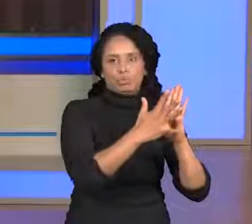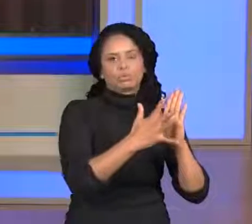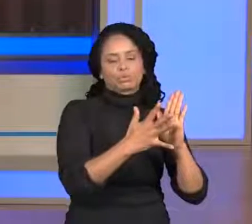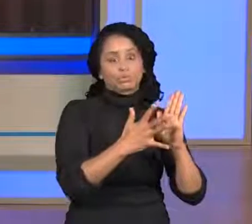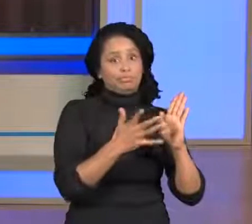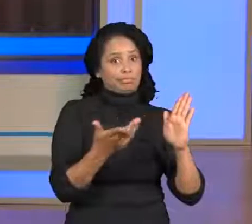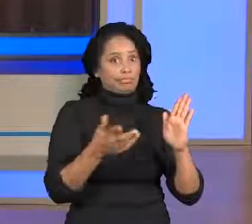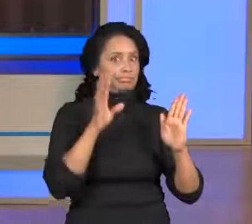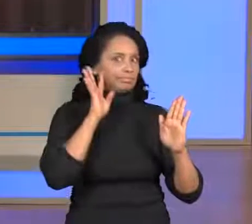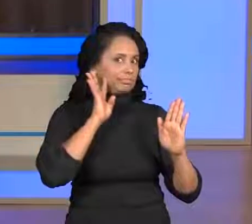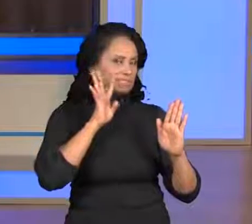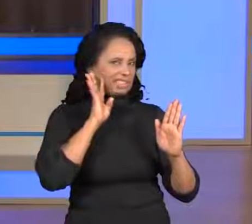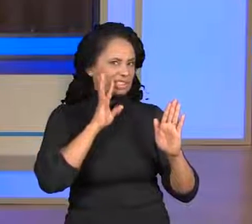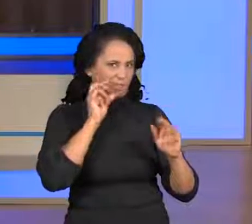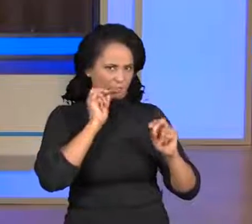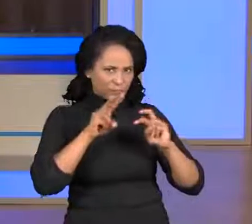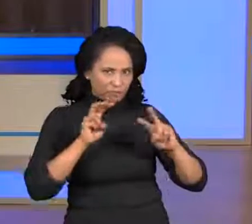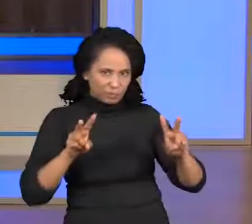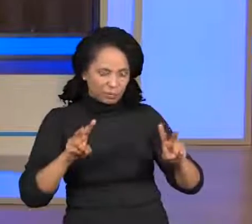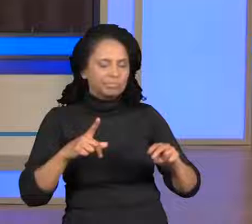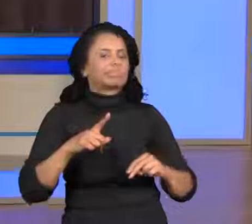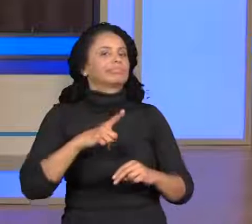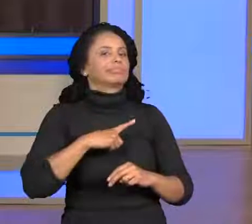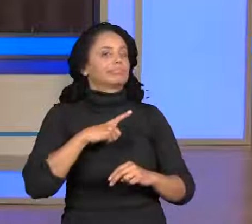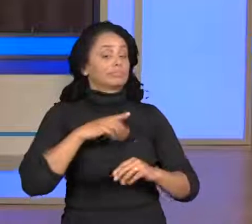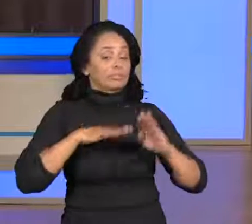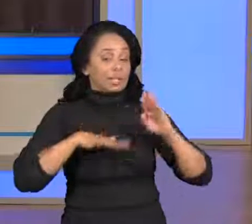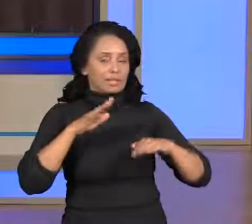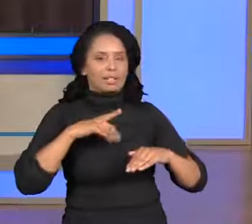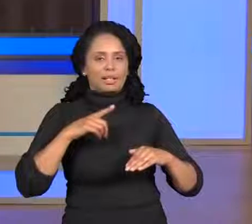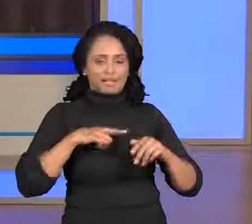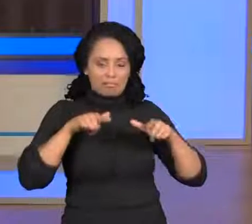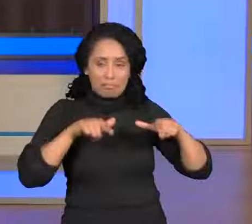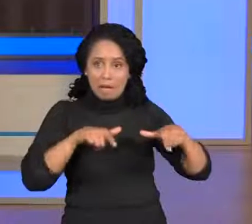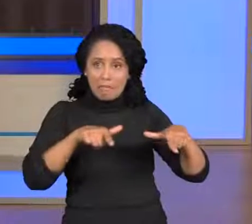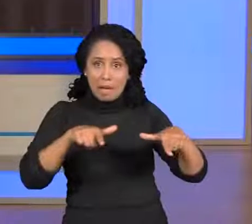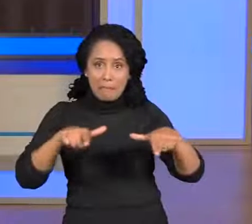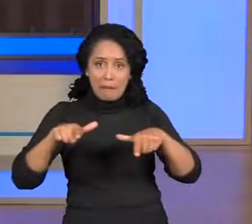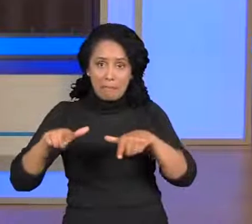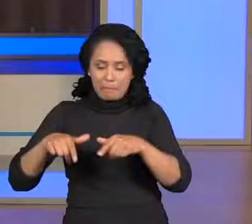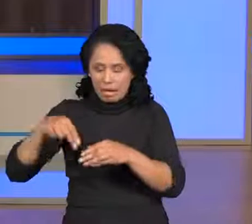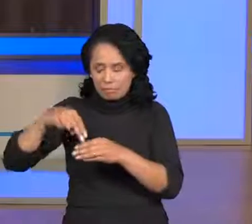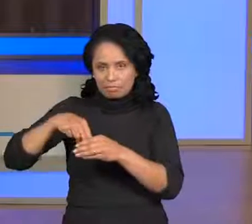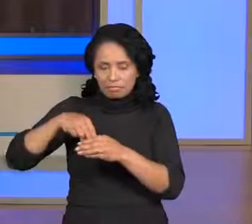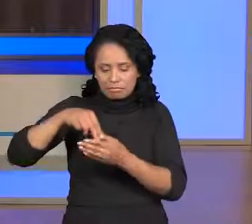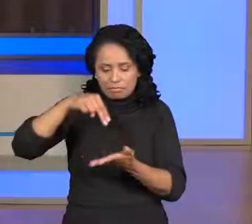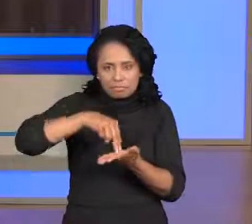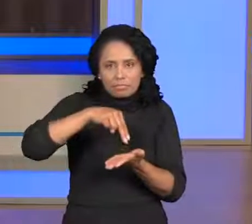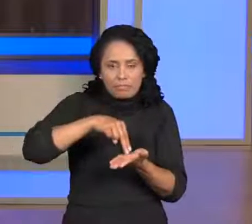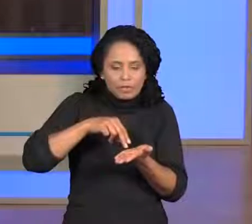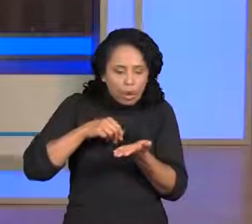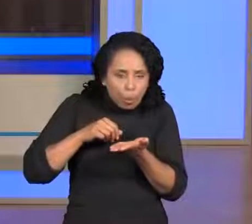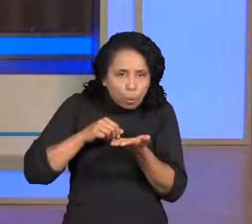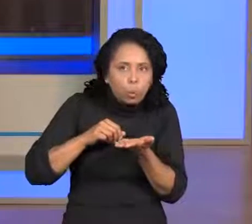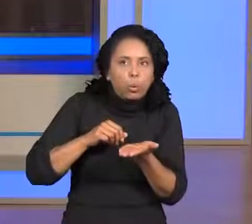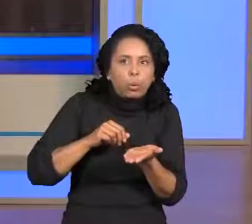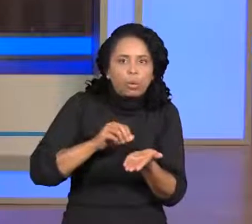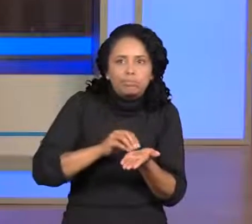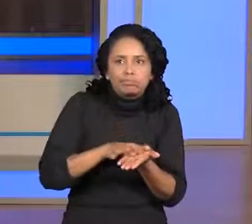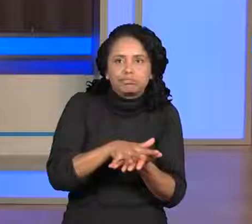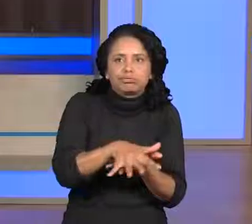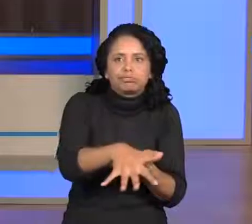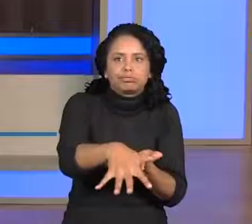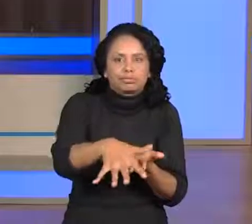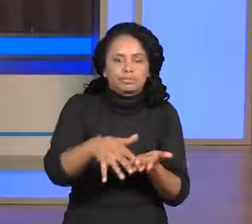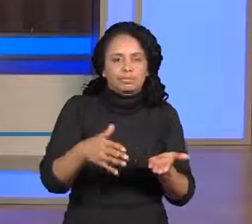também fazendo em azulejo, assoprando o canudinho, ele faz uma pintura no azulejo. Legal, já vi, já. Já vi até no balão. Coloca